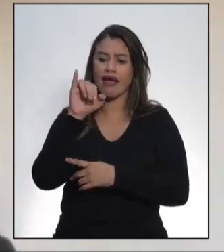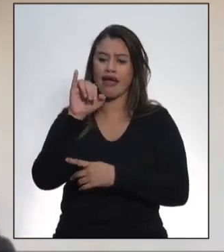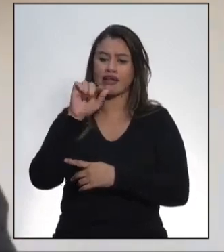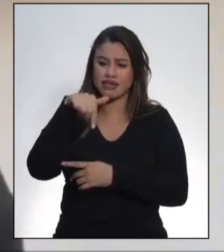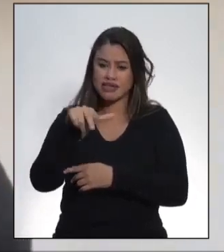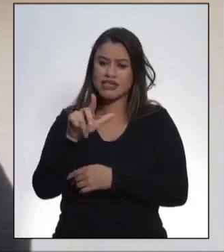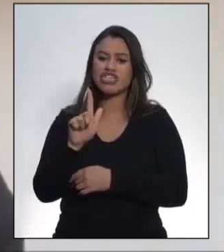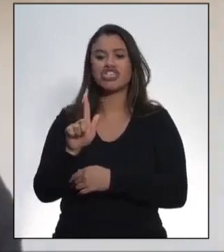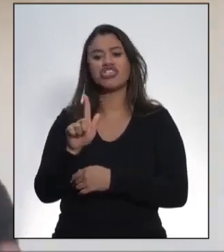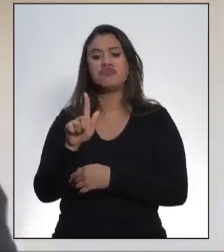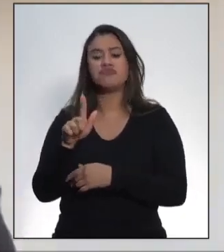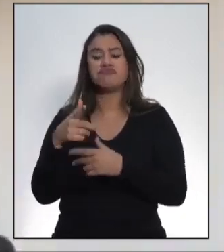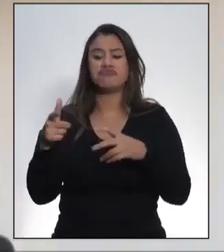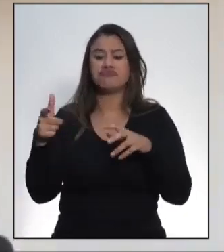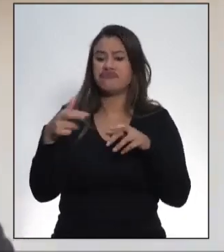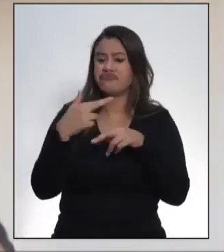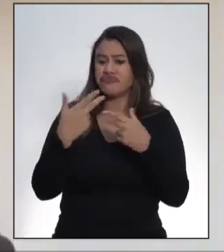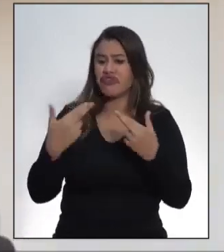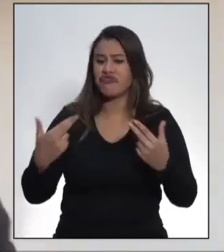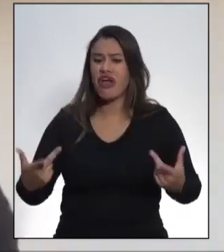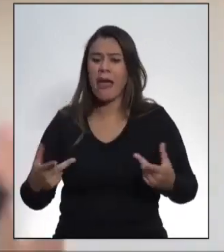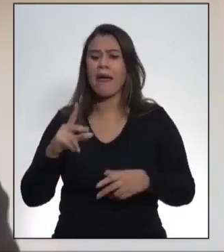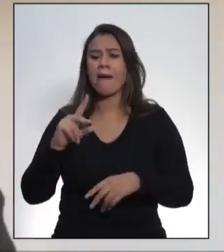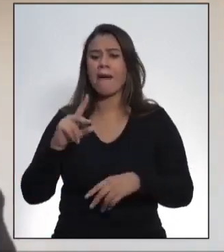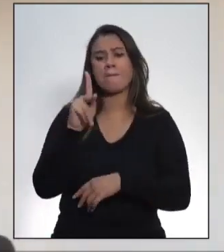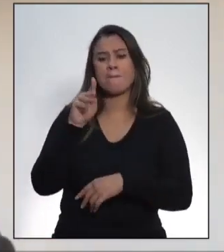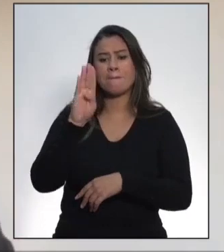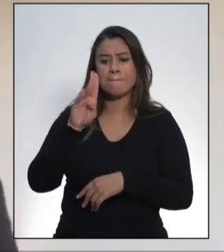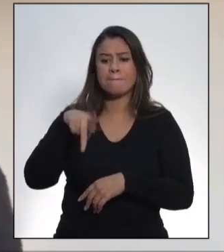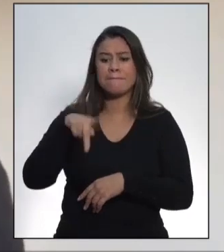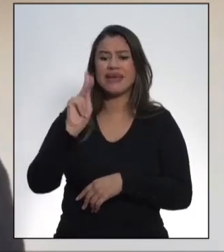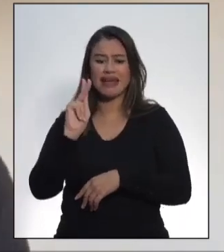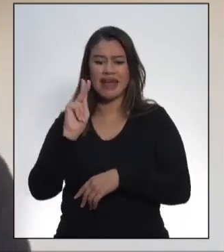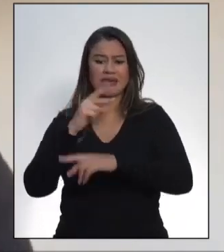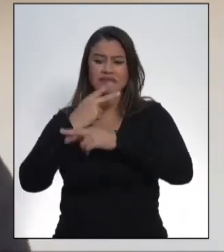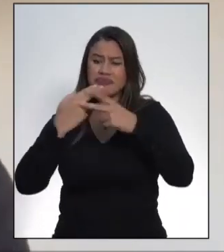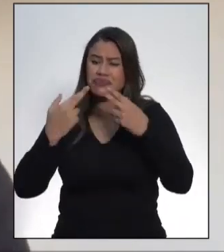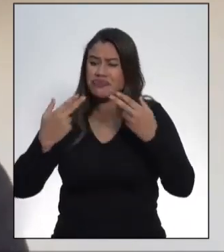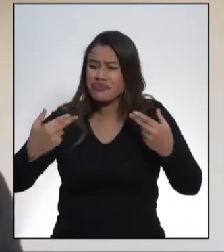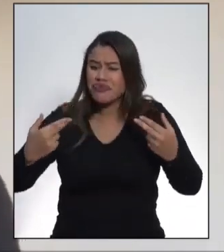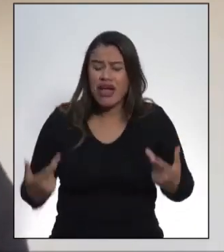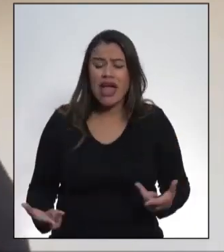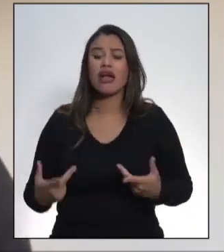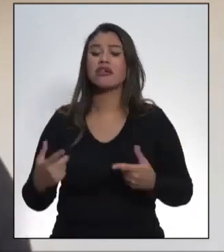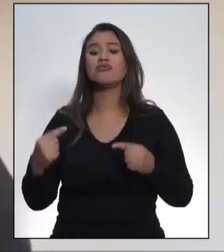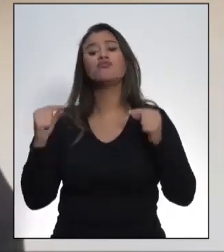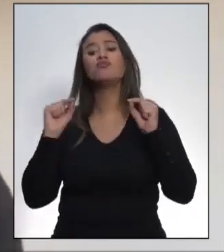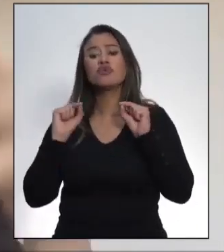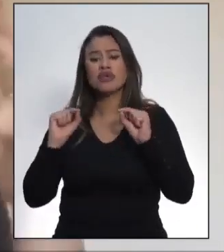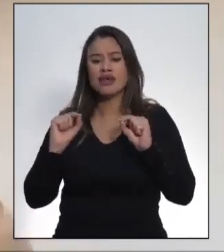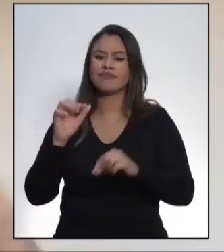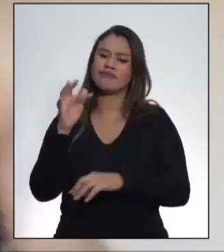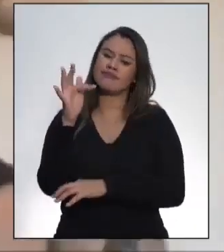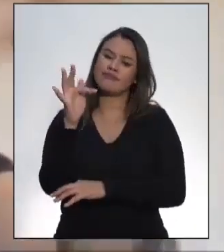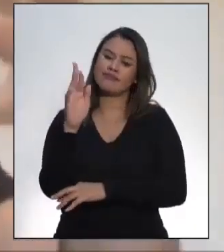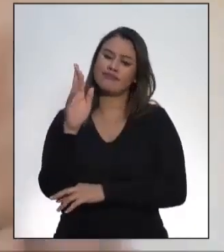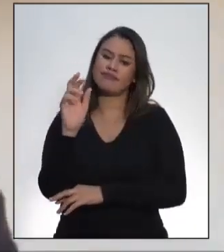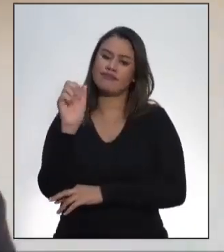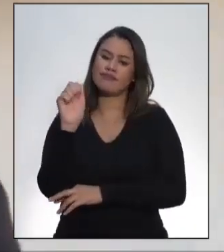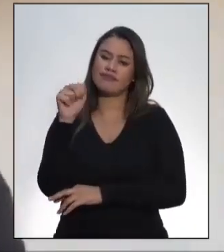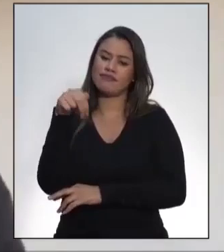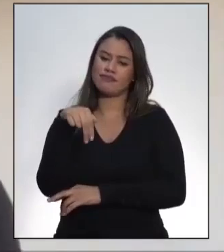Boticário, várias óticas, Burger King, Cacau Show, Subway, são vários exemplos de franquia. E para você abrir uma